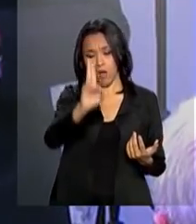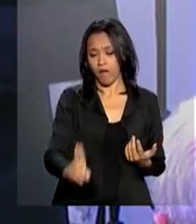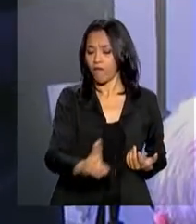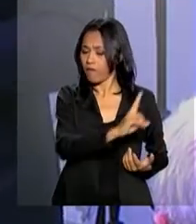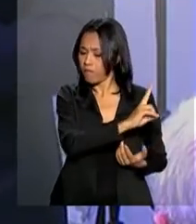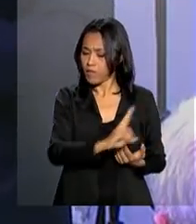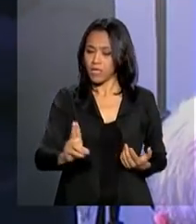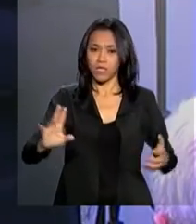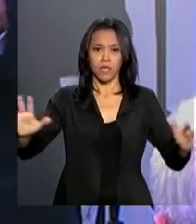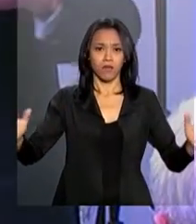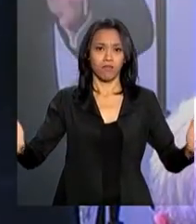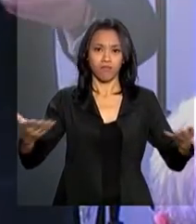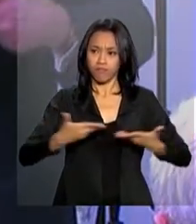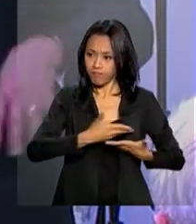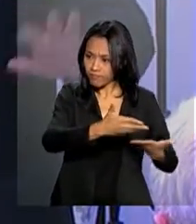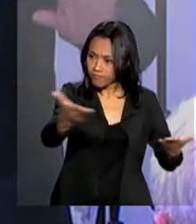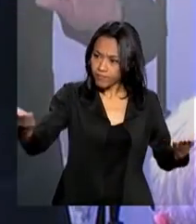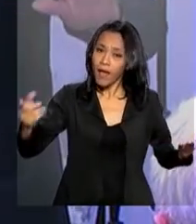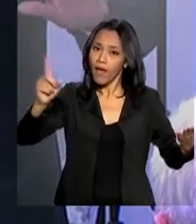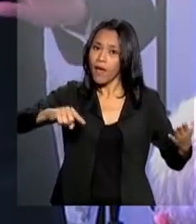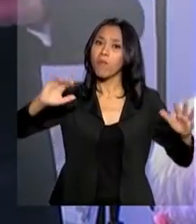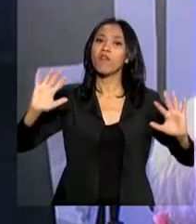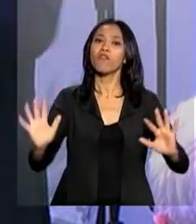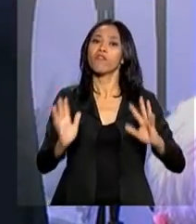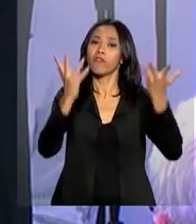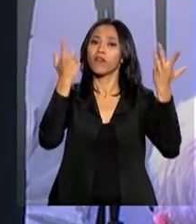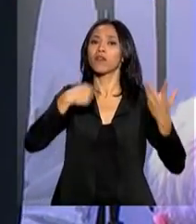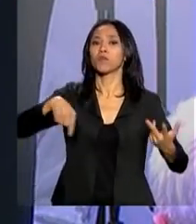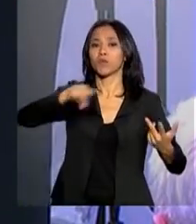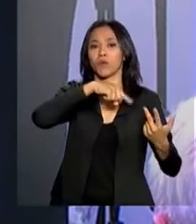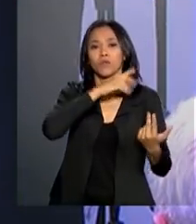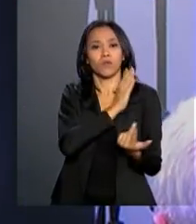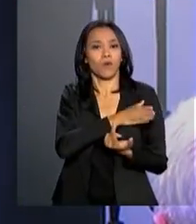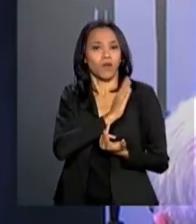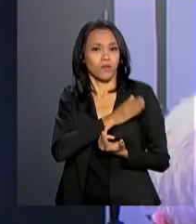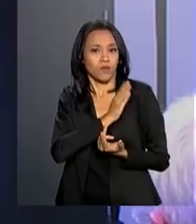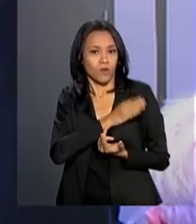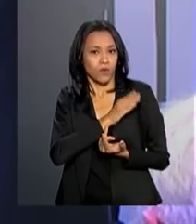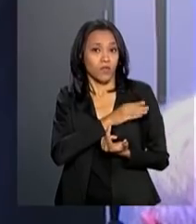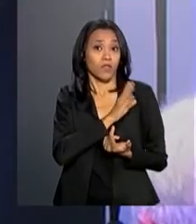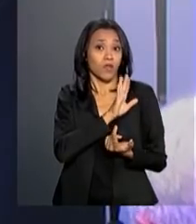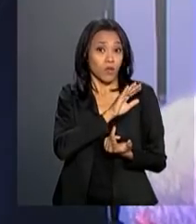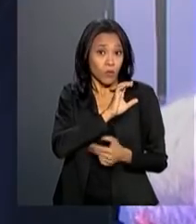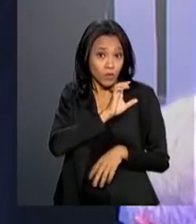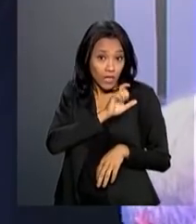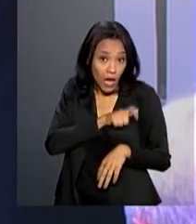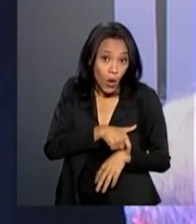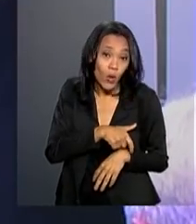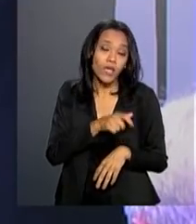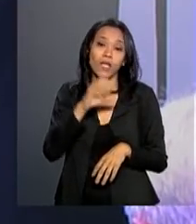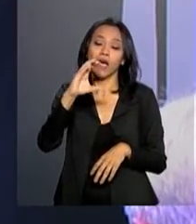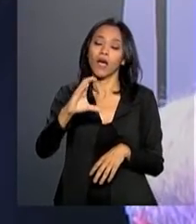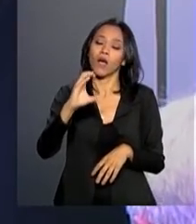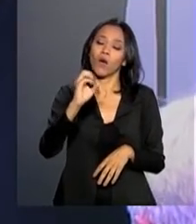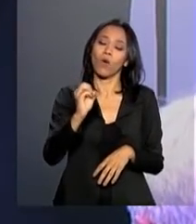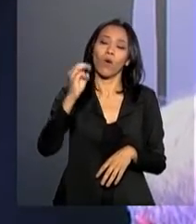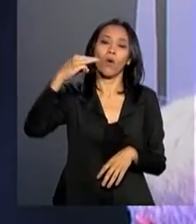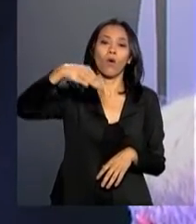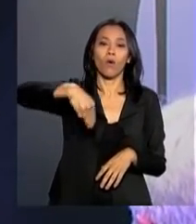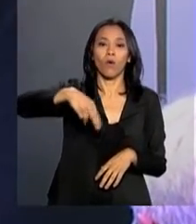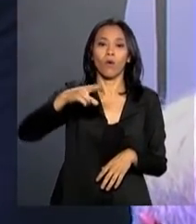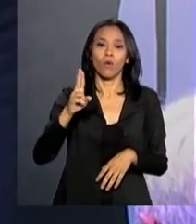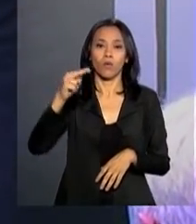solenidade, é uma festa para os nossos corações. Quando você chega ao momento da comunhão, o que é a comunhão? A comunhão